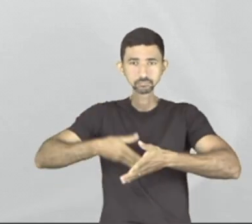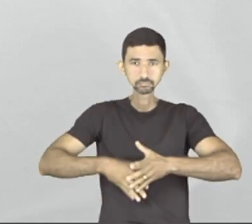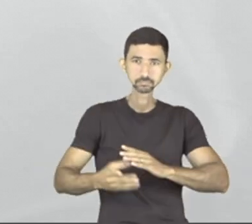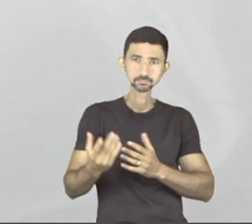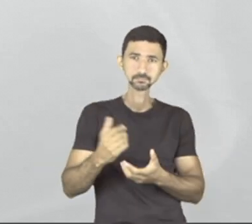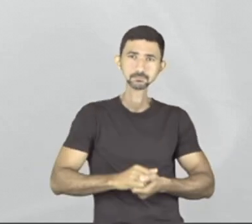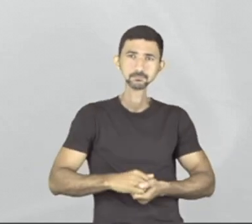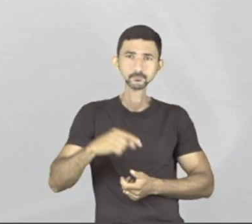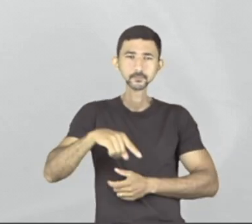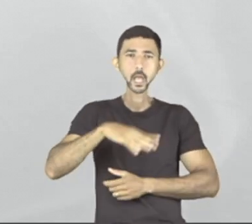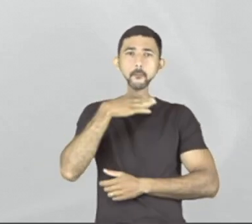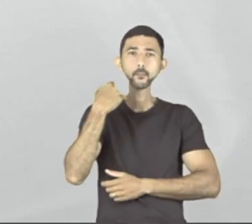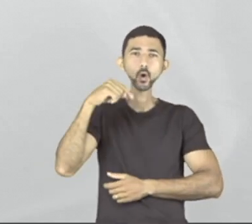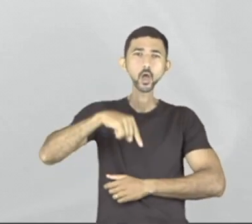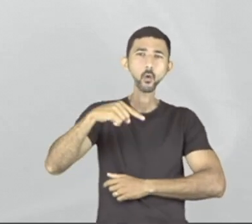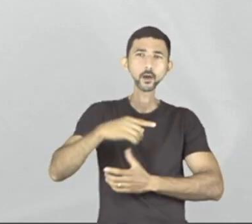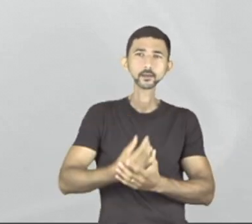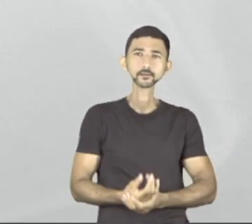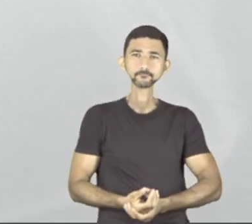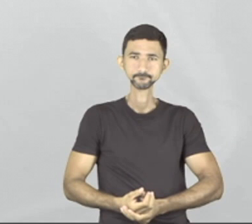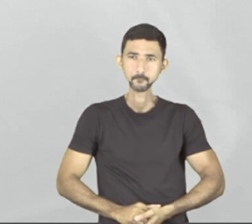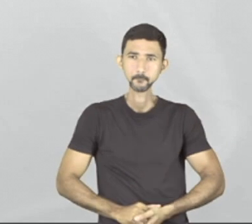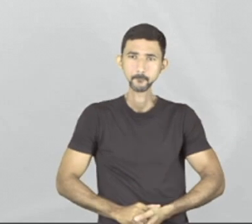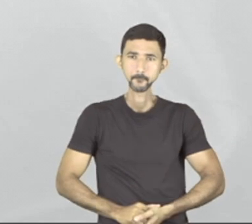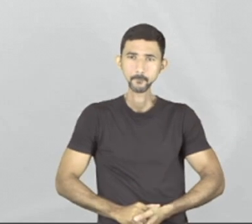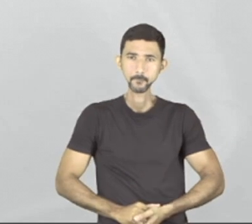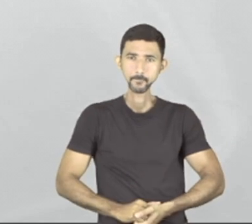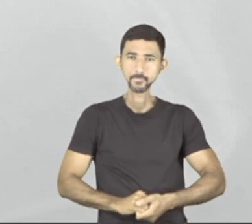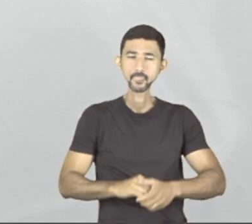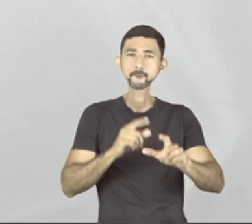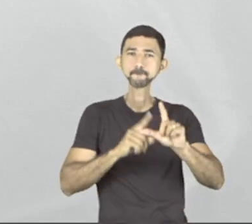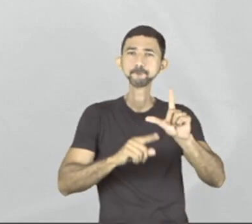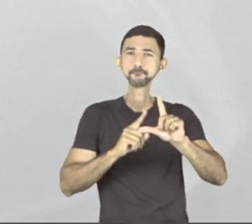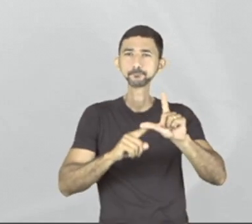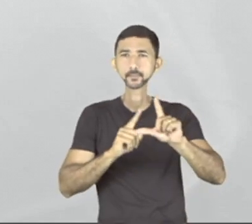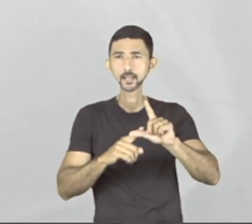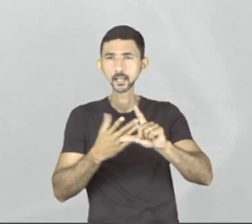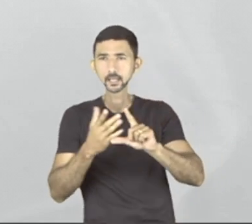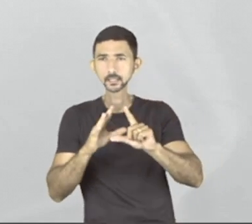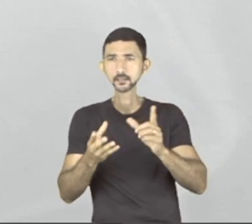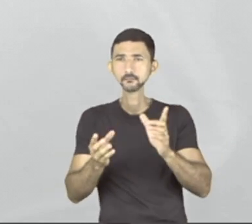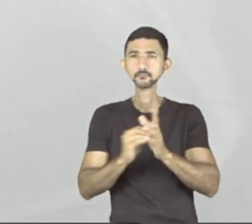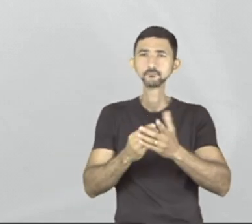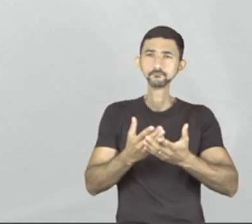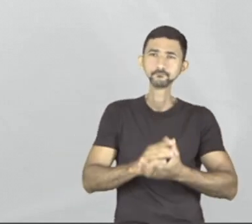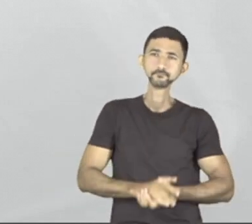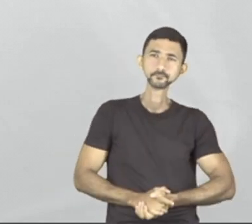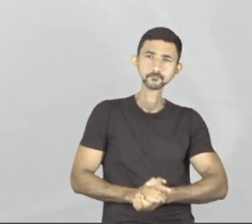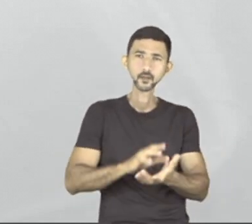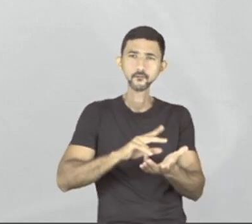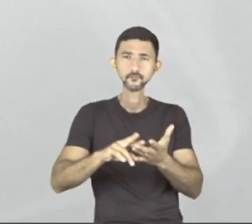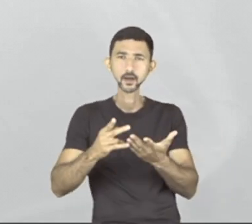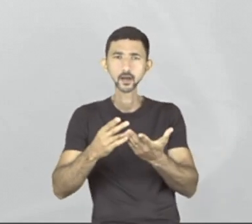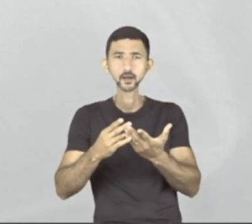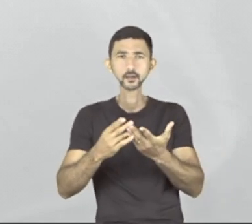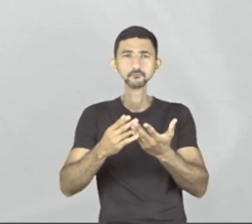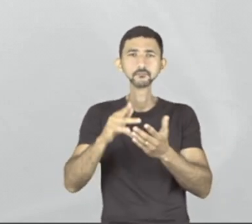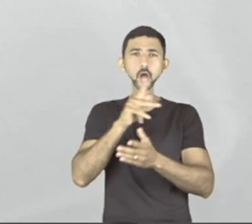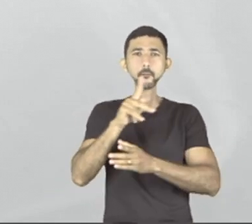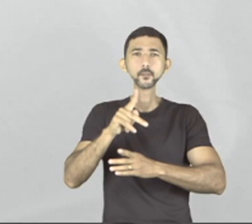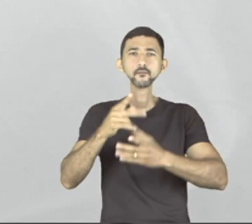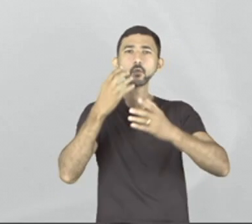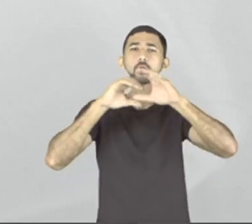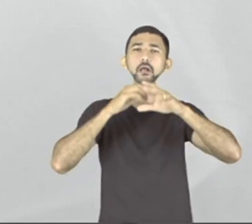1886 e ele faleceu aqui no Pará em 1938. A letra, ela embora é atribuída a Gama Malché, mas foi o professor de canto coral